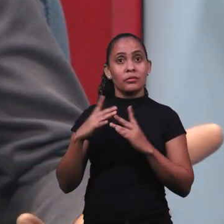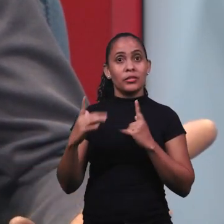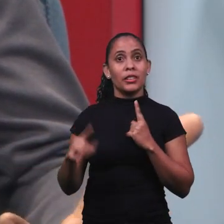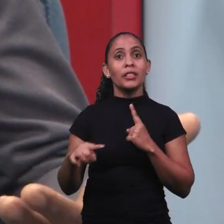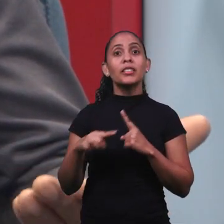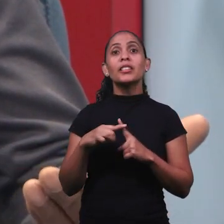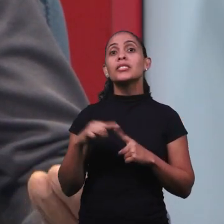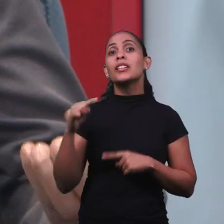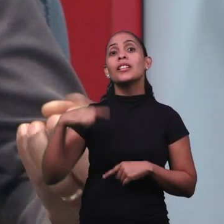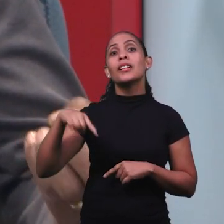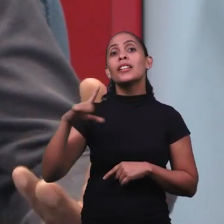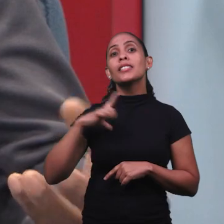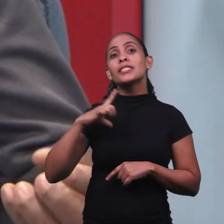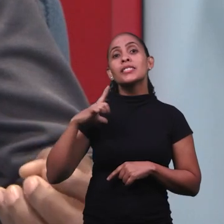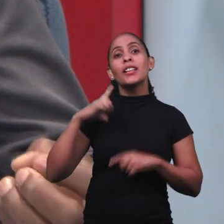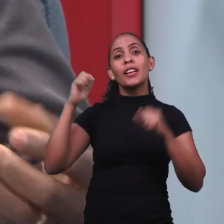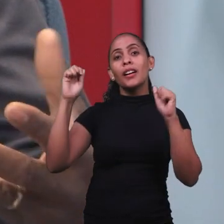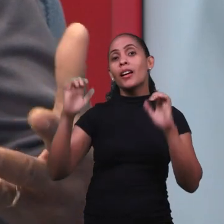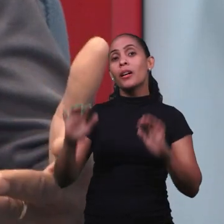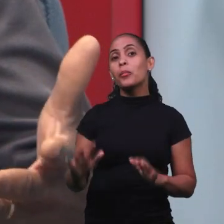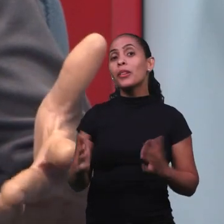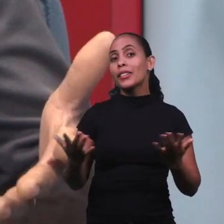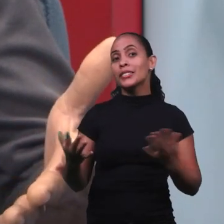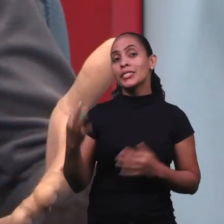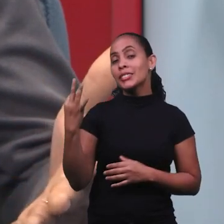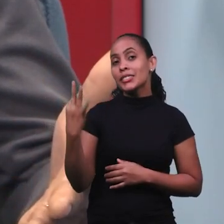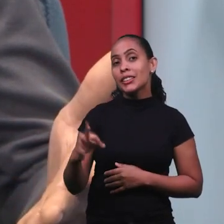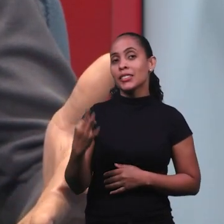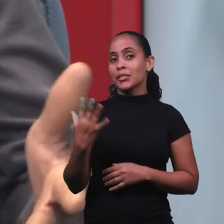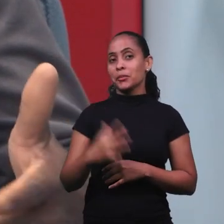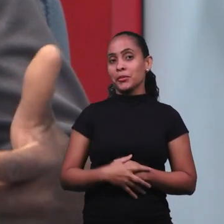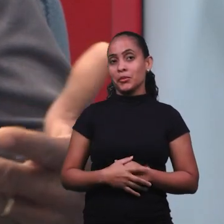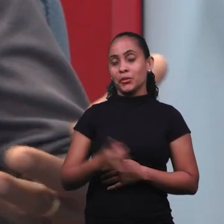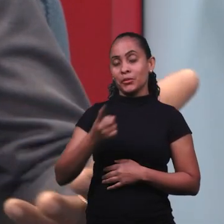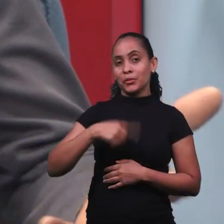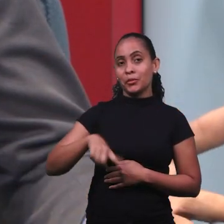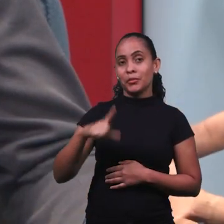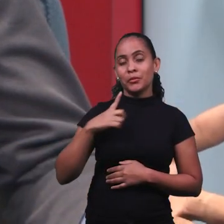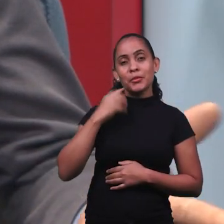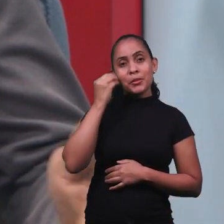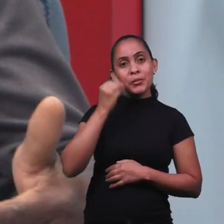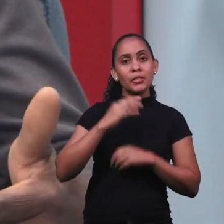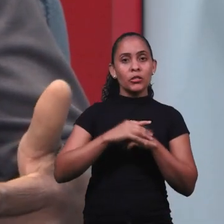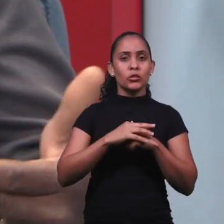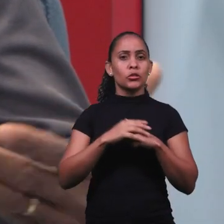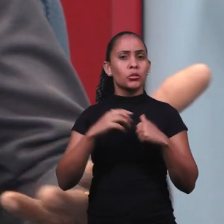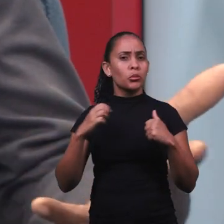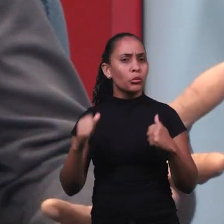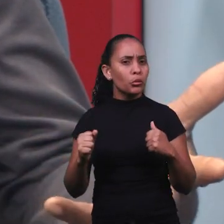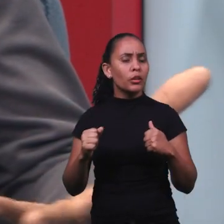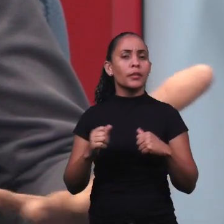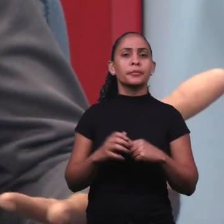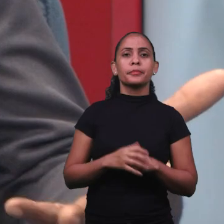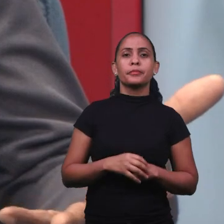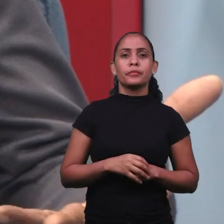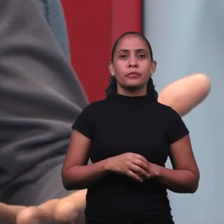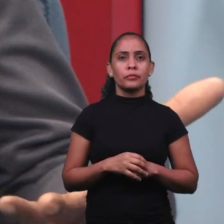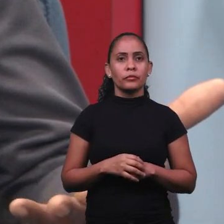igreja onde ele recebe a bênção. Certamente esses irmãos, experiência de curas, experiência